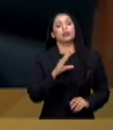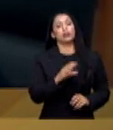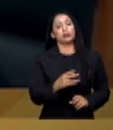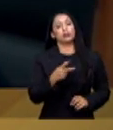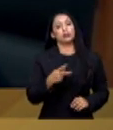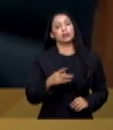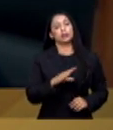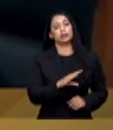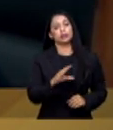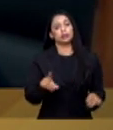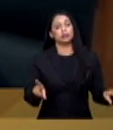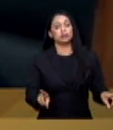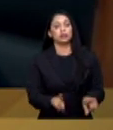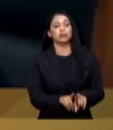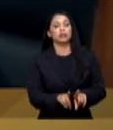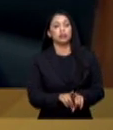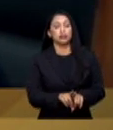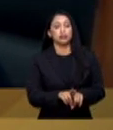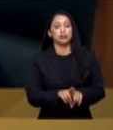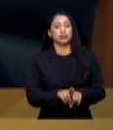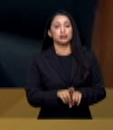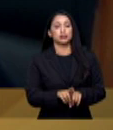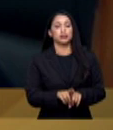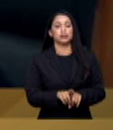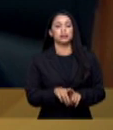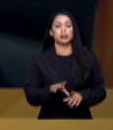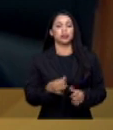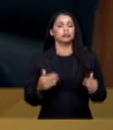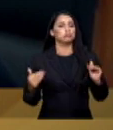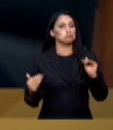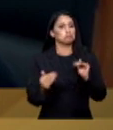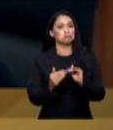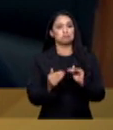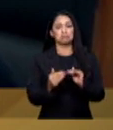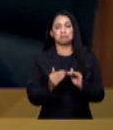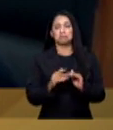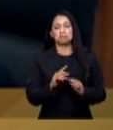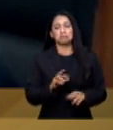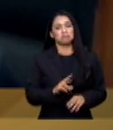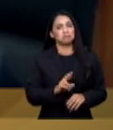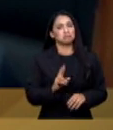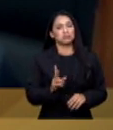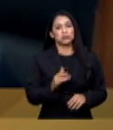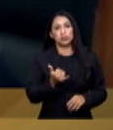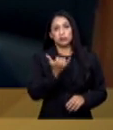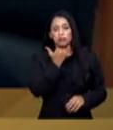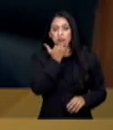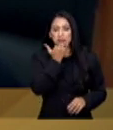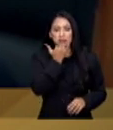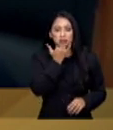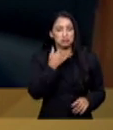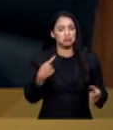também a ele confere. E, igualmente, não vislumbro com a devida vênia